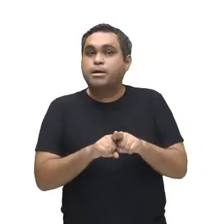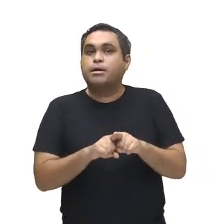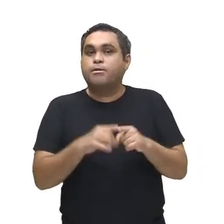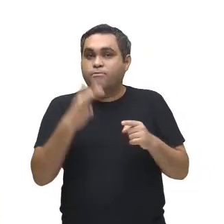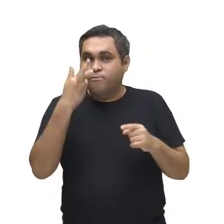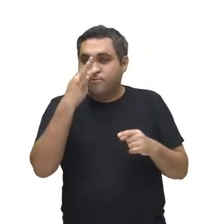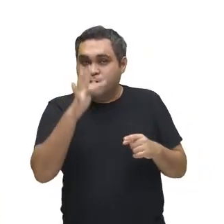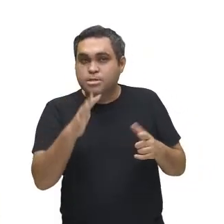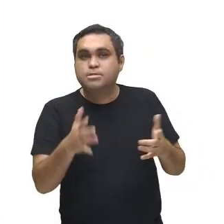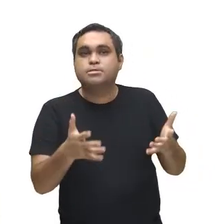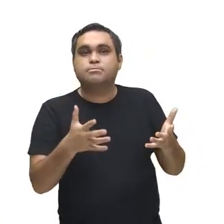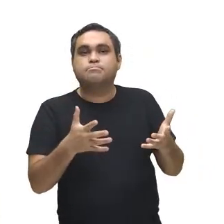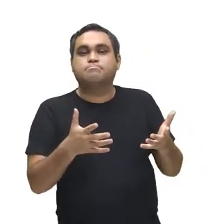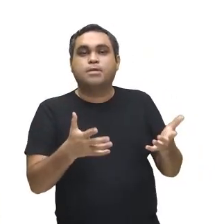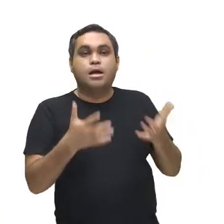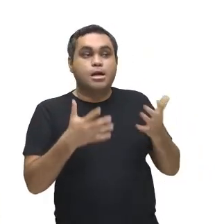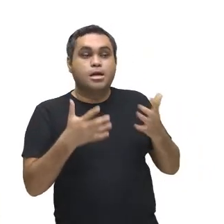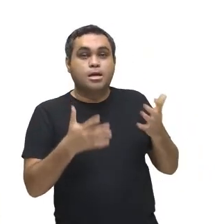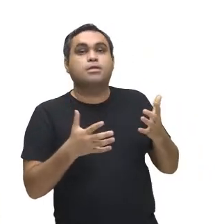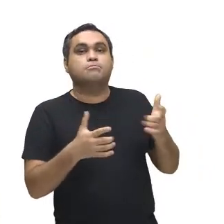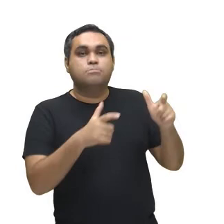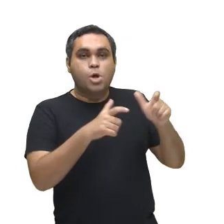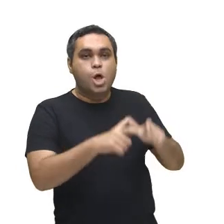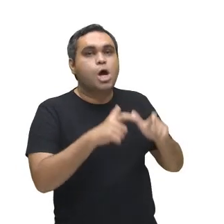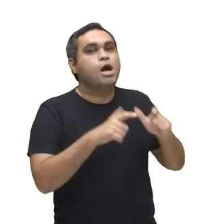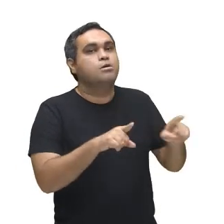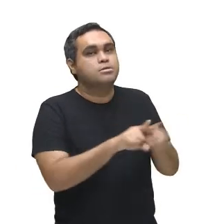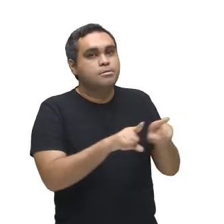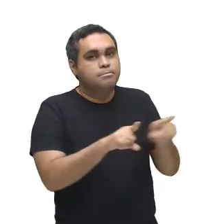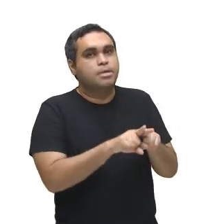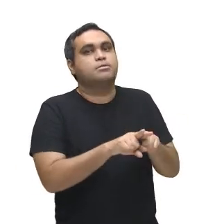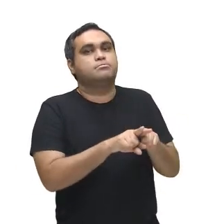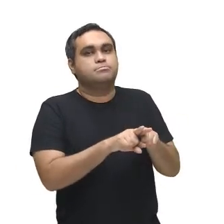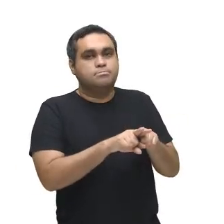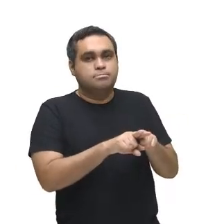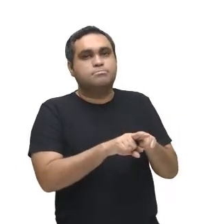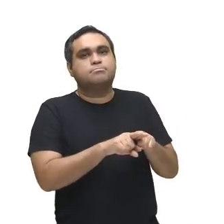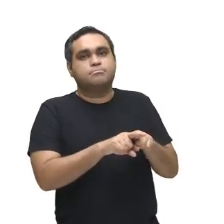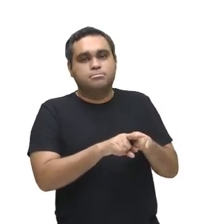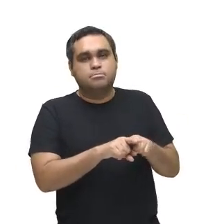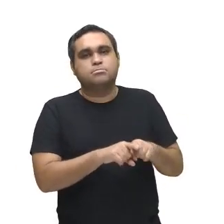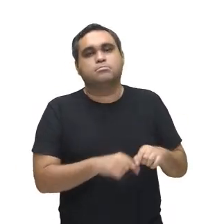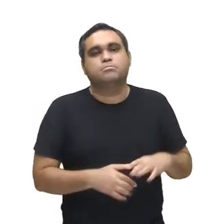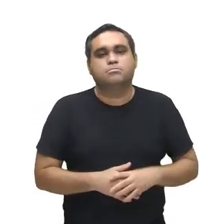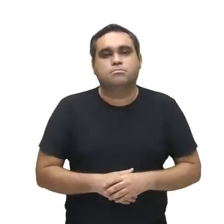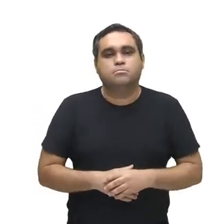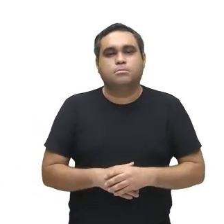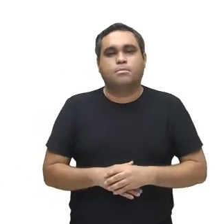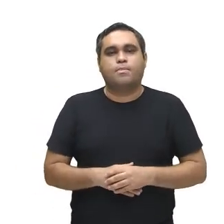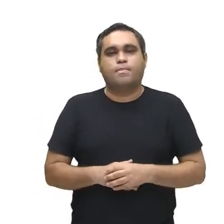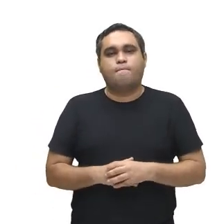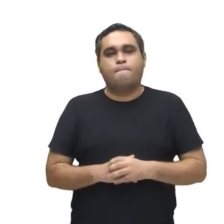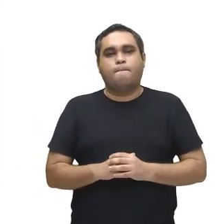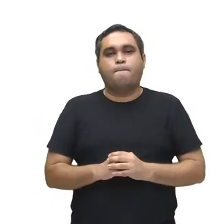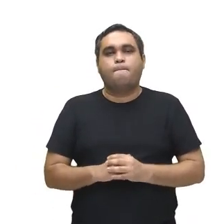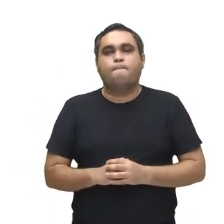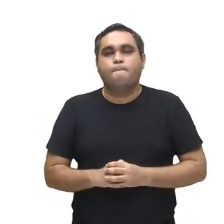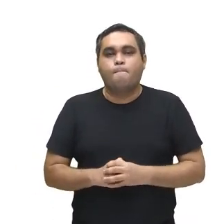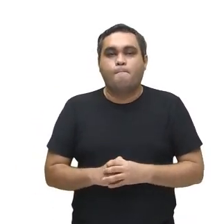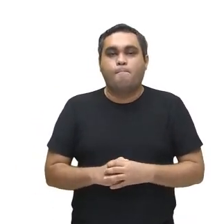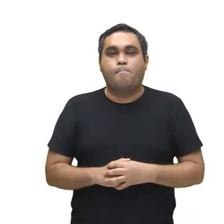Guerra Franco-Prussiana, que aconteceu décadas atrás. Adiante.